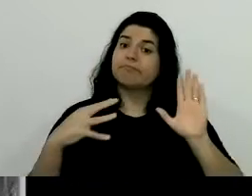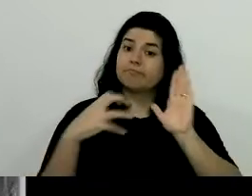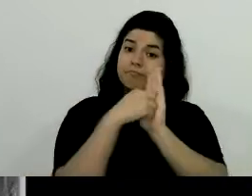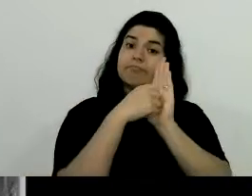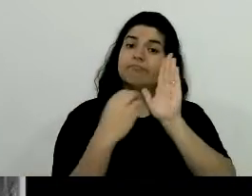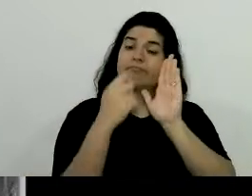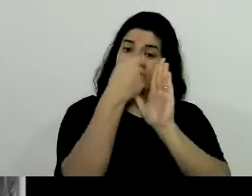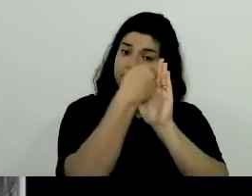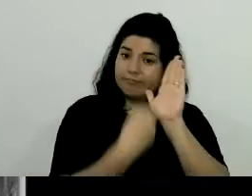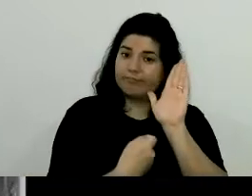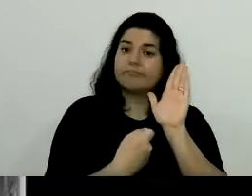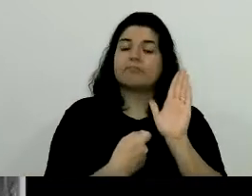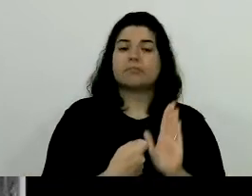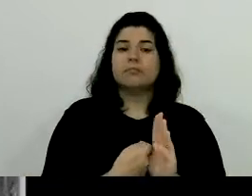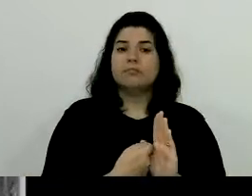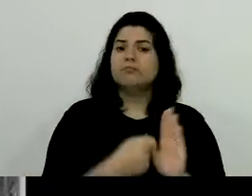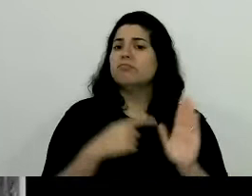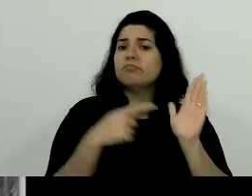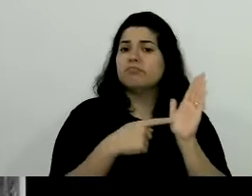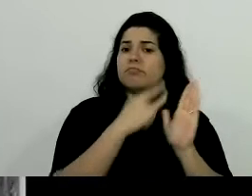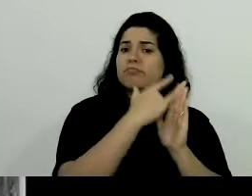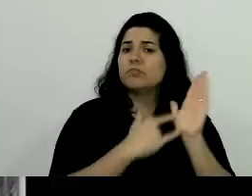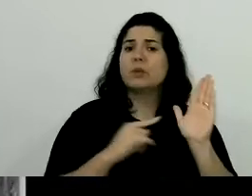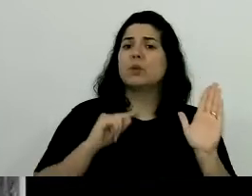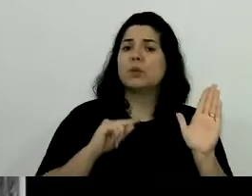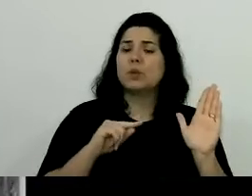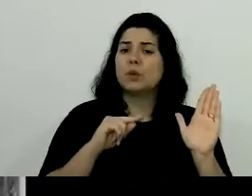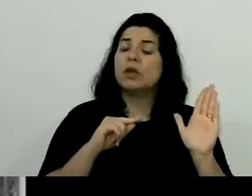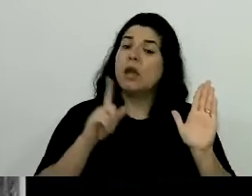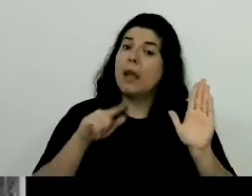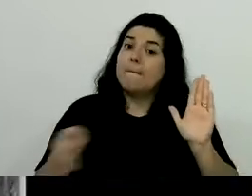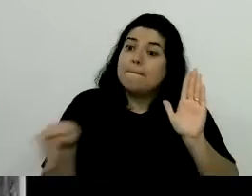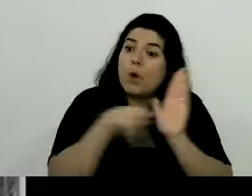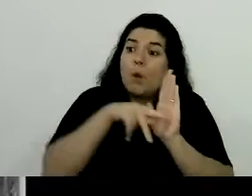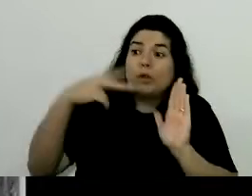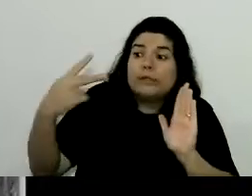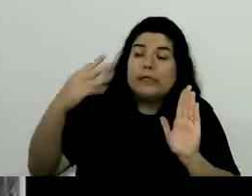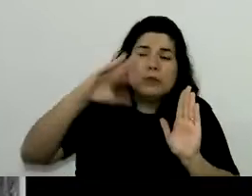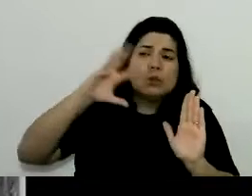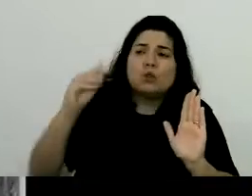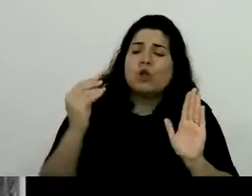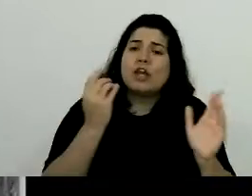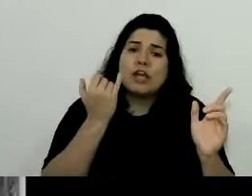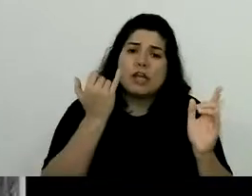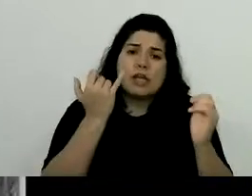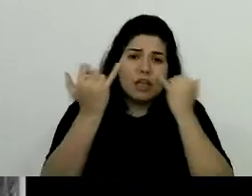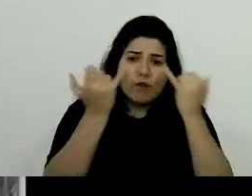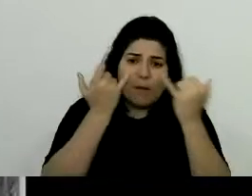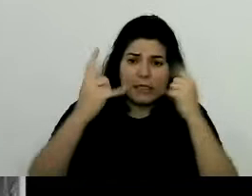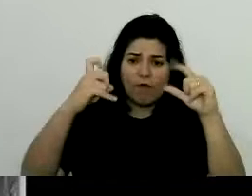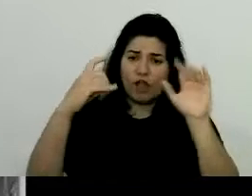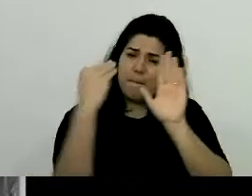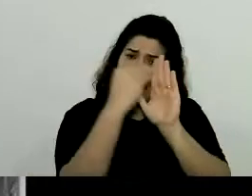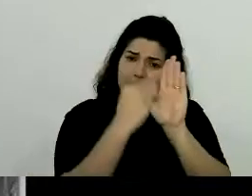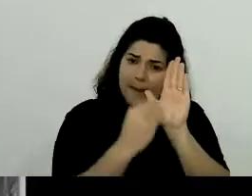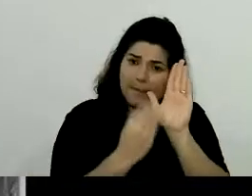esse documento ele vai significar como se fosse um prontuário daquele arquivo. Tá? Nesse momento, uma equipe